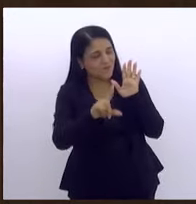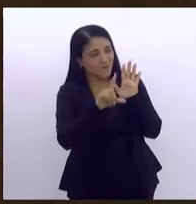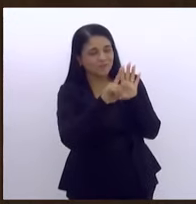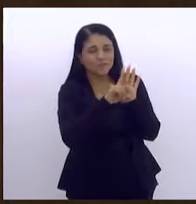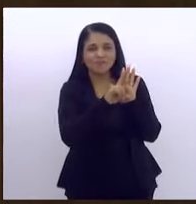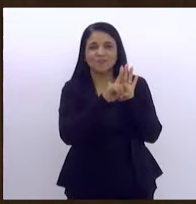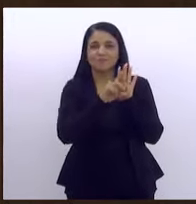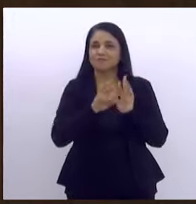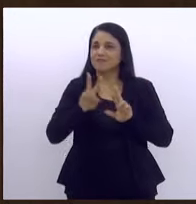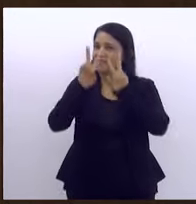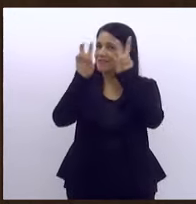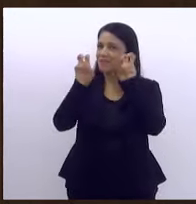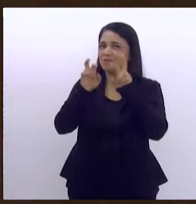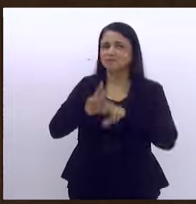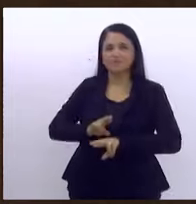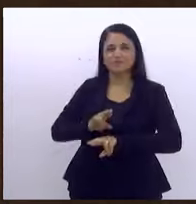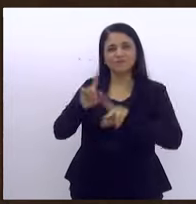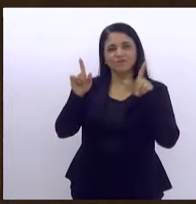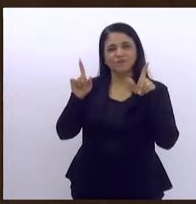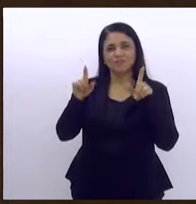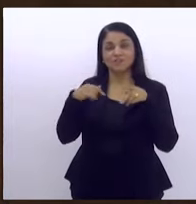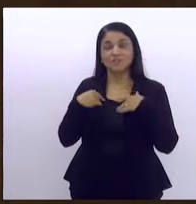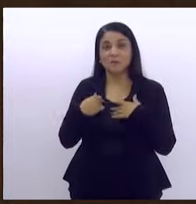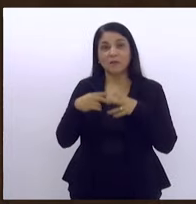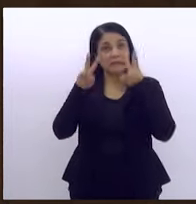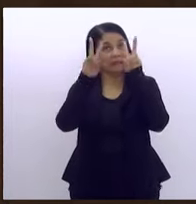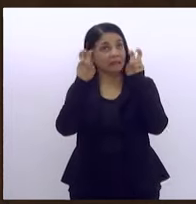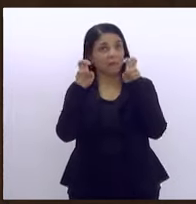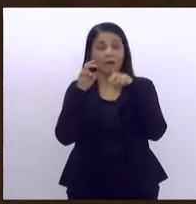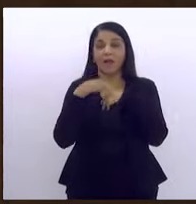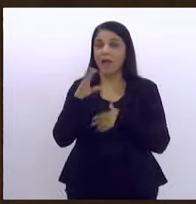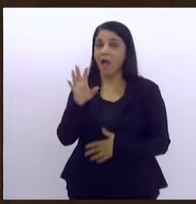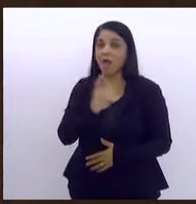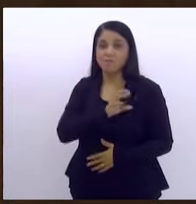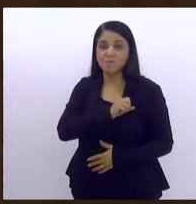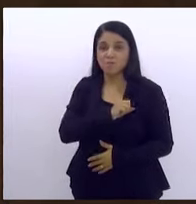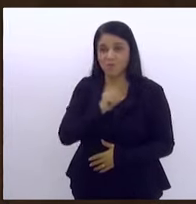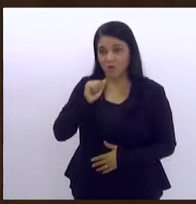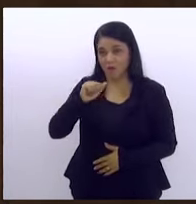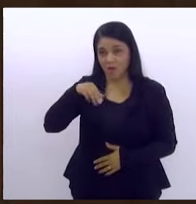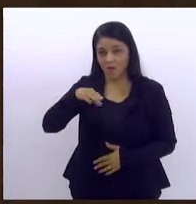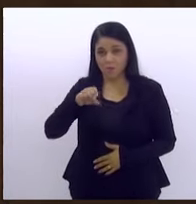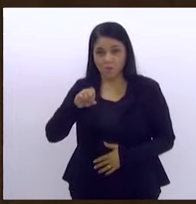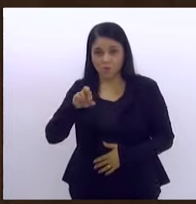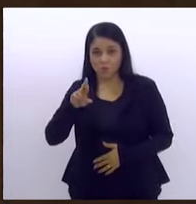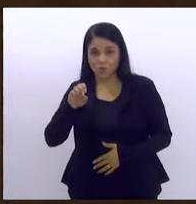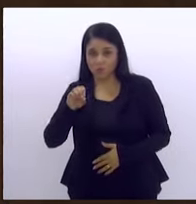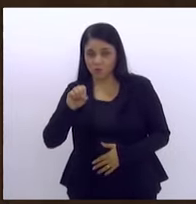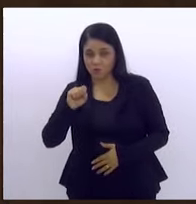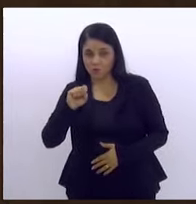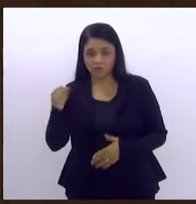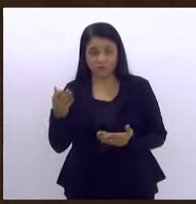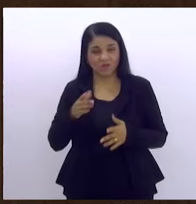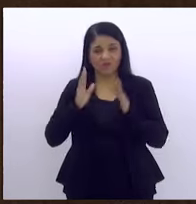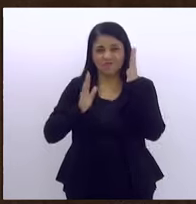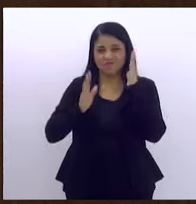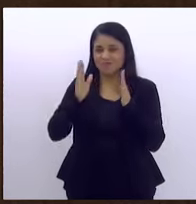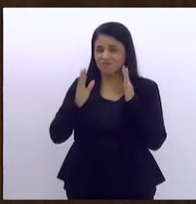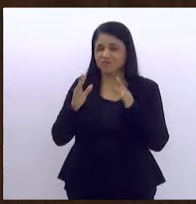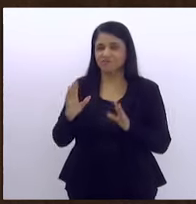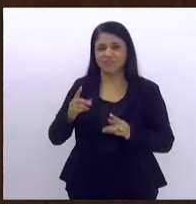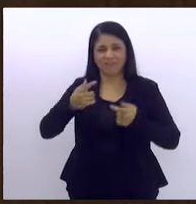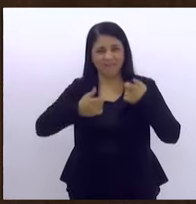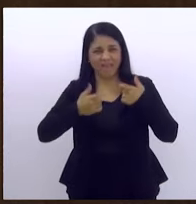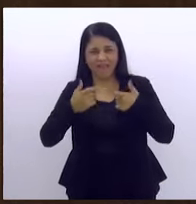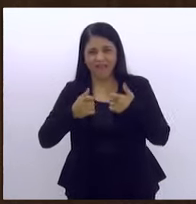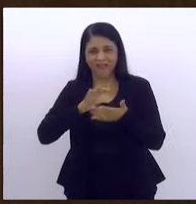tema diferente, ainda mais tema amoroso. Em tempos de ódio, de guerra, de discriminação,